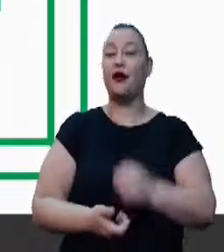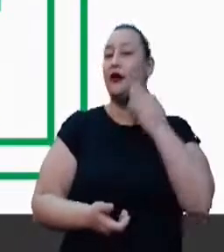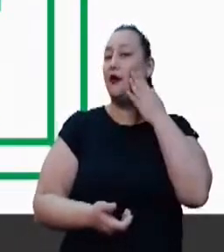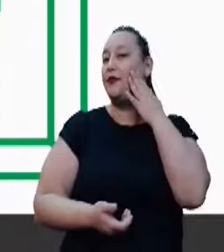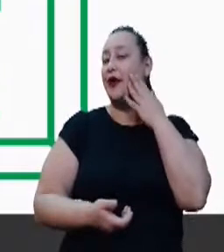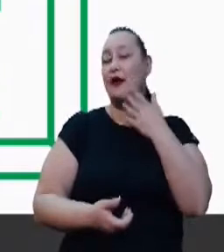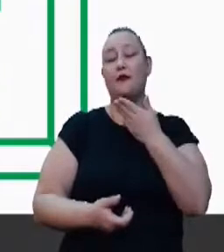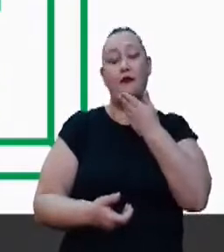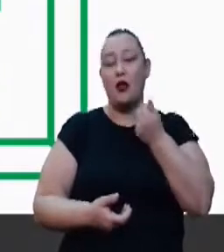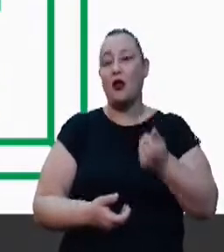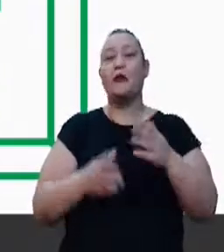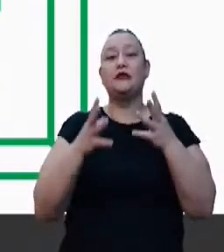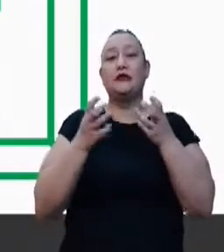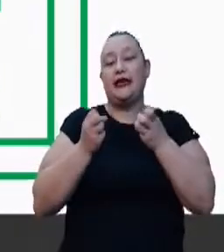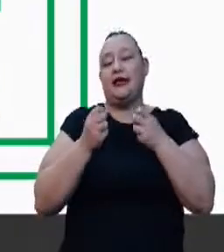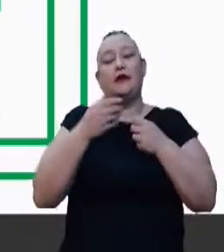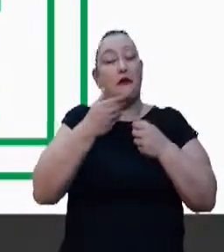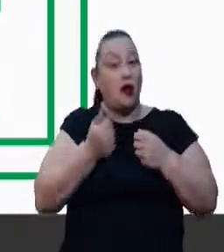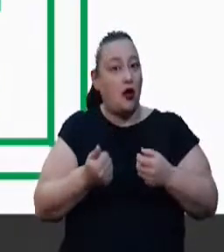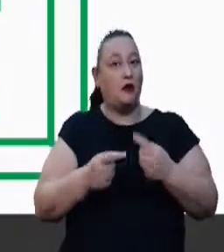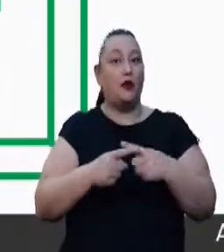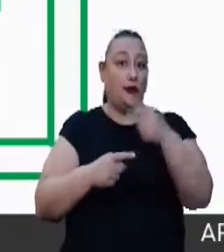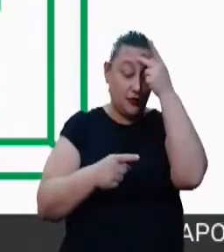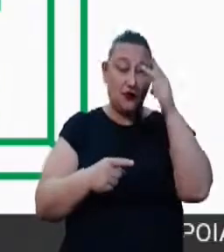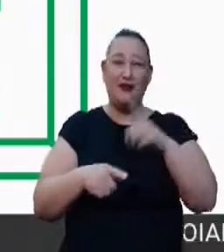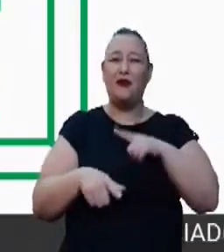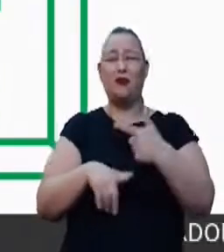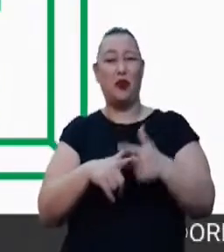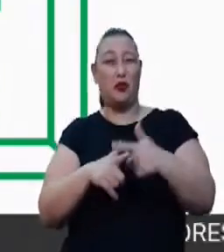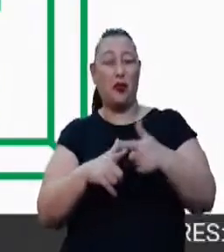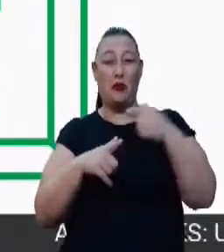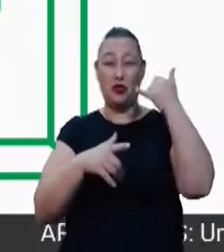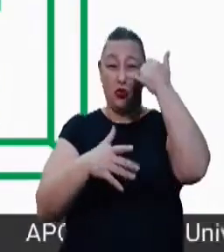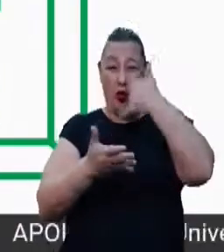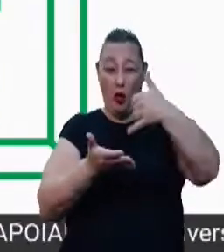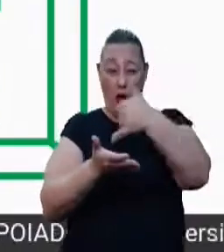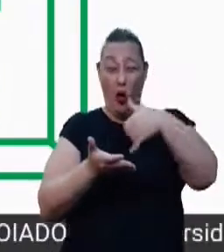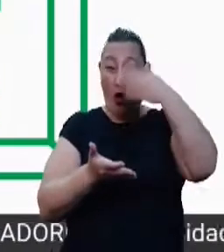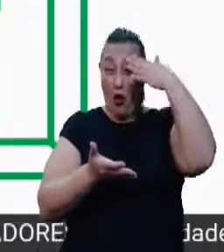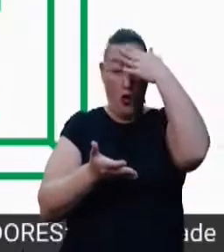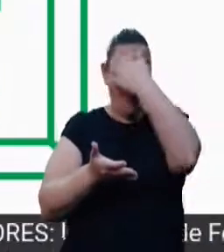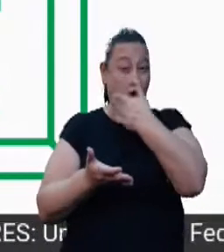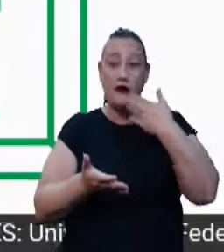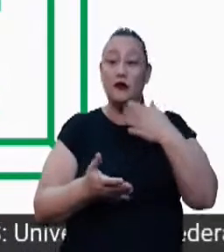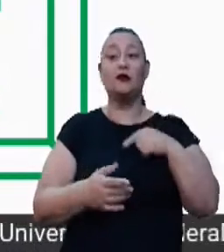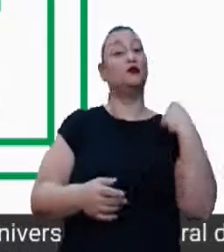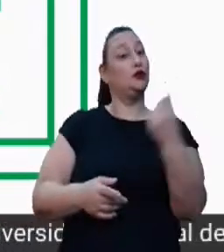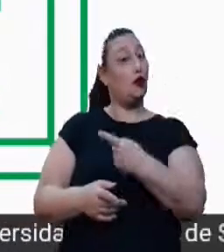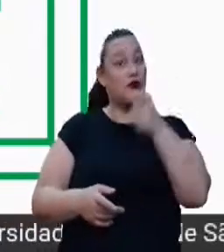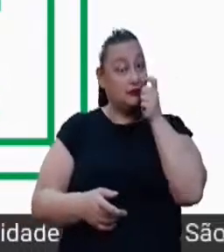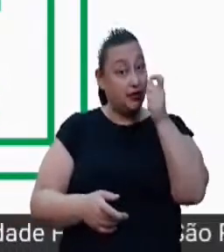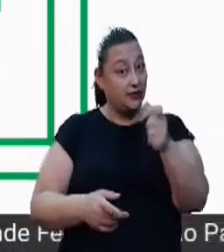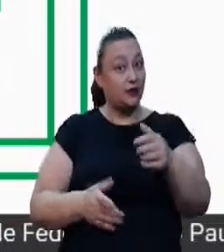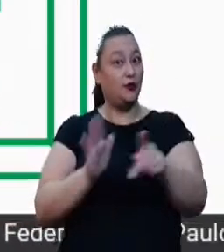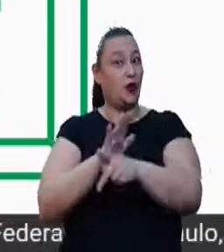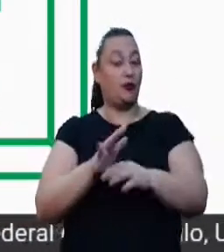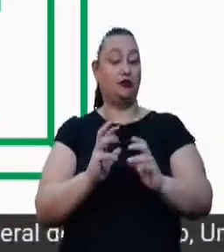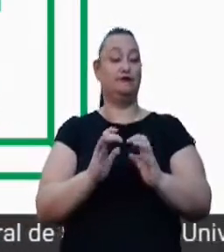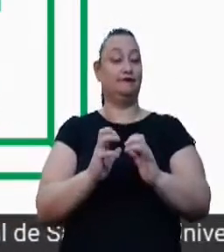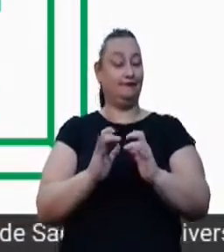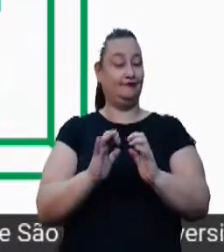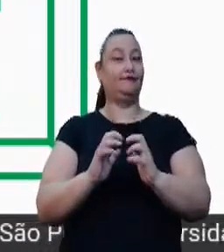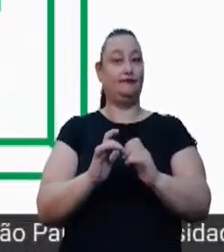tornar uma pele mais sequinha, para aquelas pessoas que têm problema de oleosidade. E no nosso caso, que é o mais interessante aqui da neurologia,